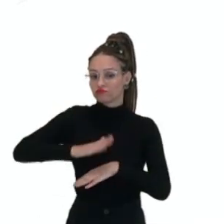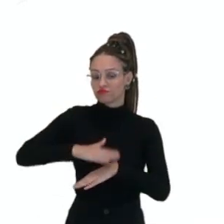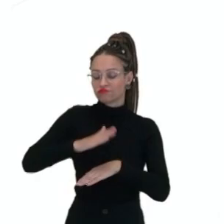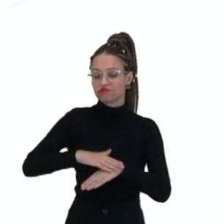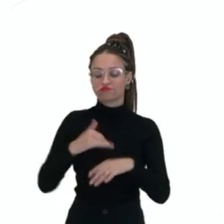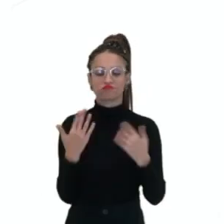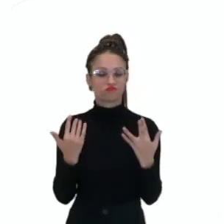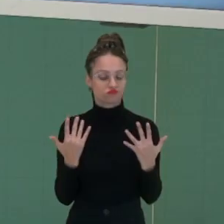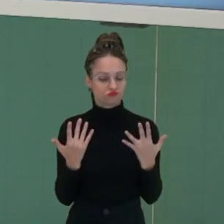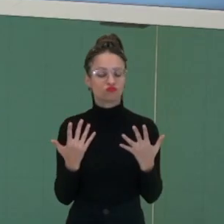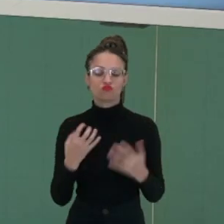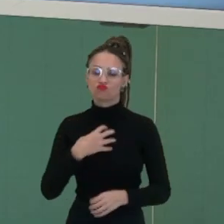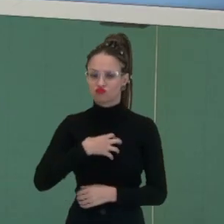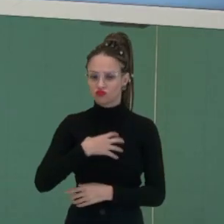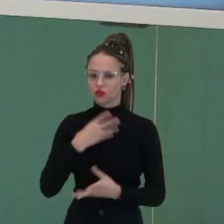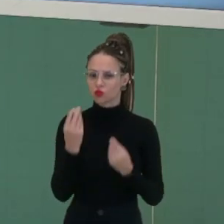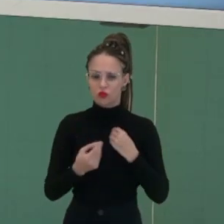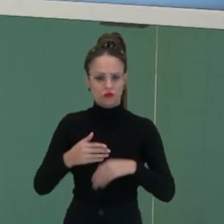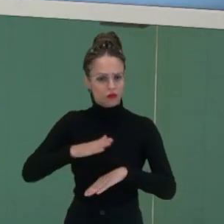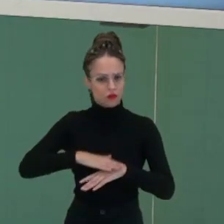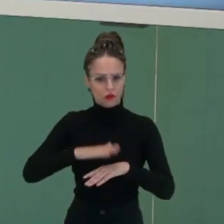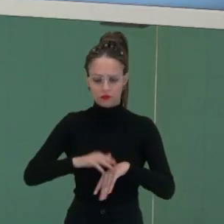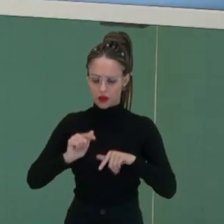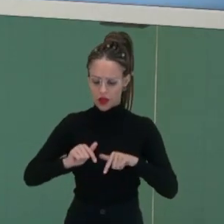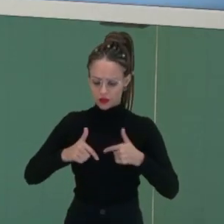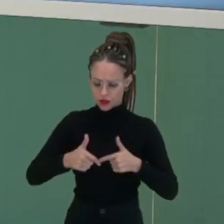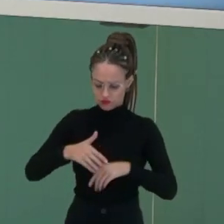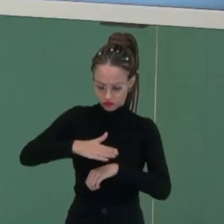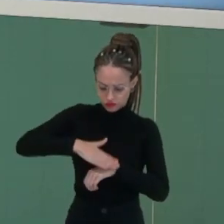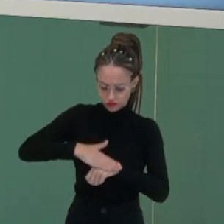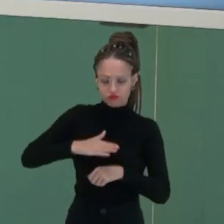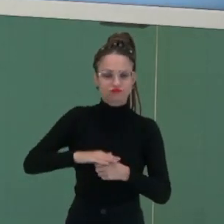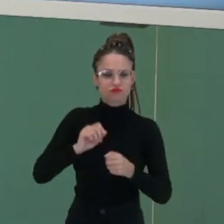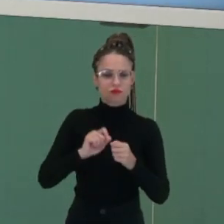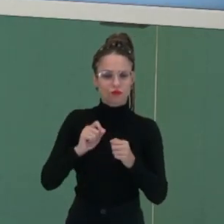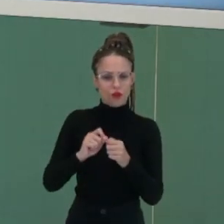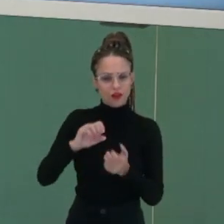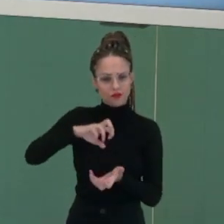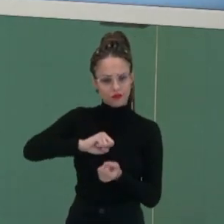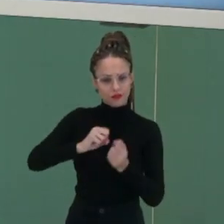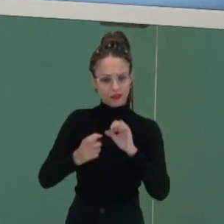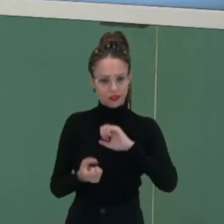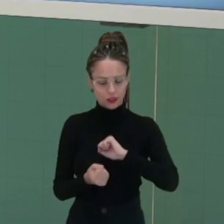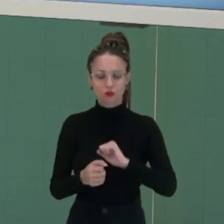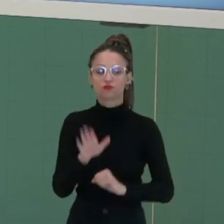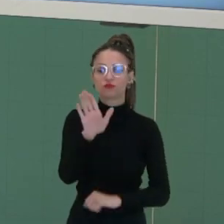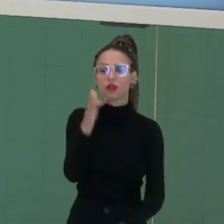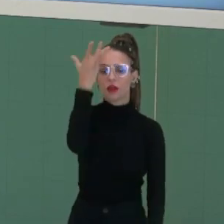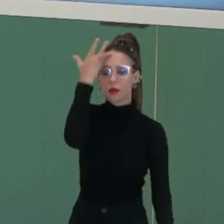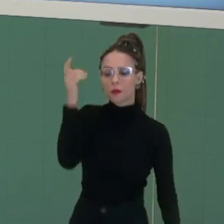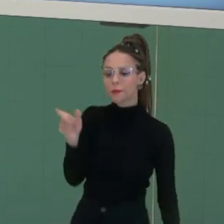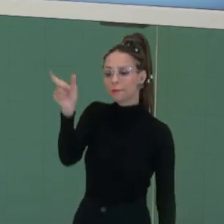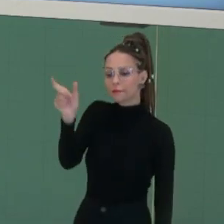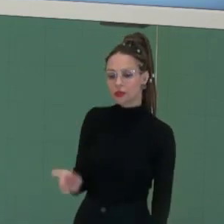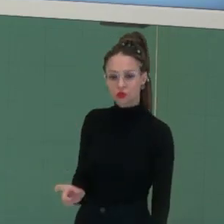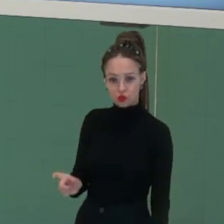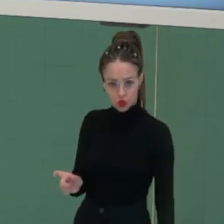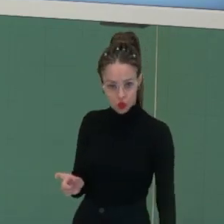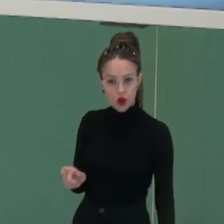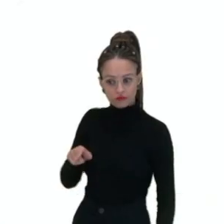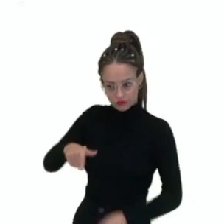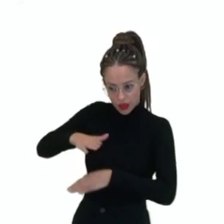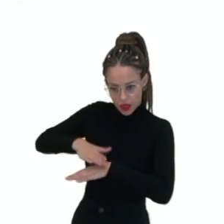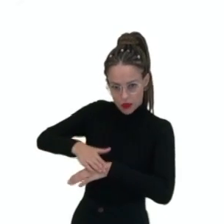feita através da própria ação do homem, ok? E a pessoa que faz o artesanato